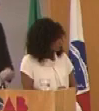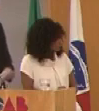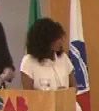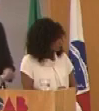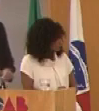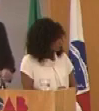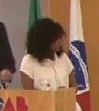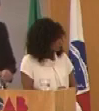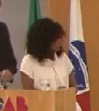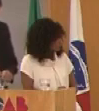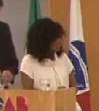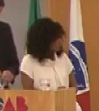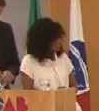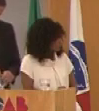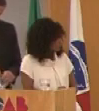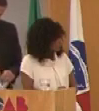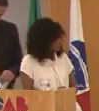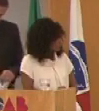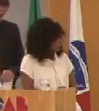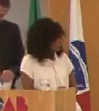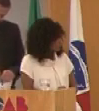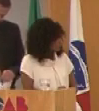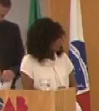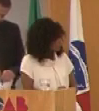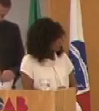de vida coletiva.